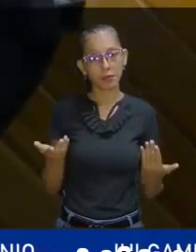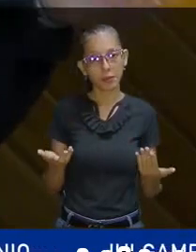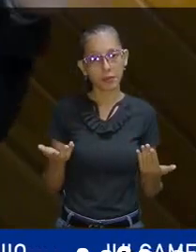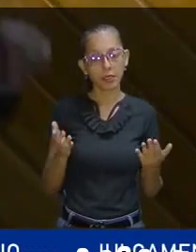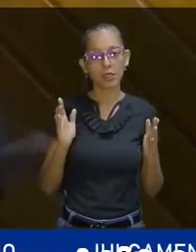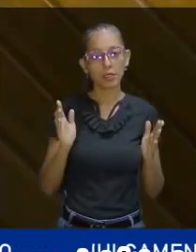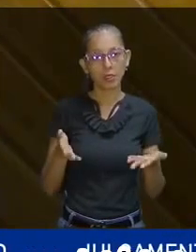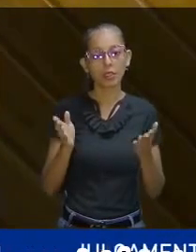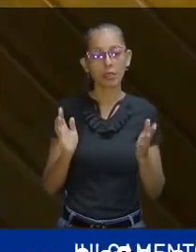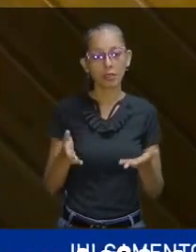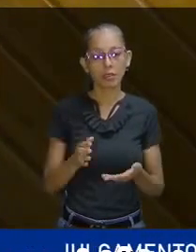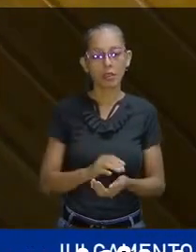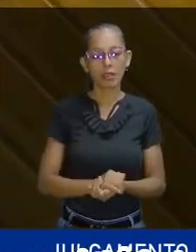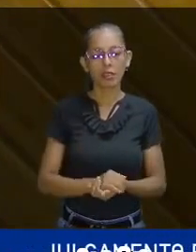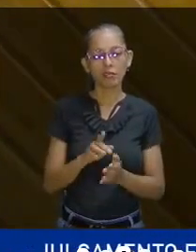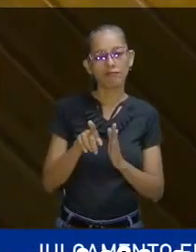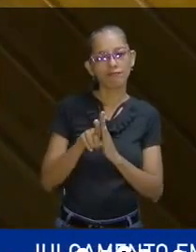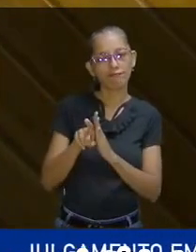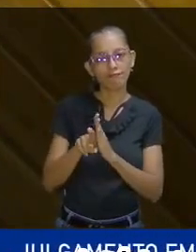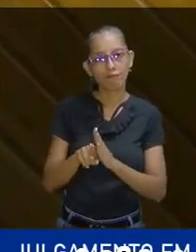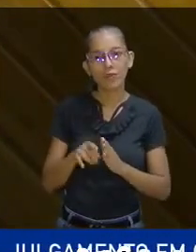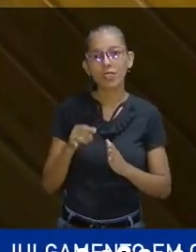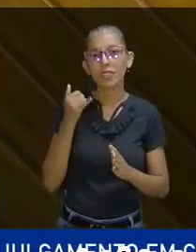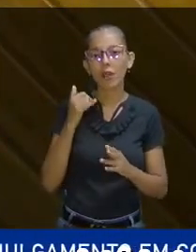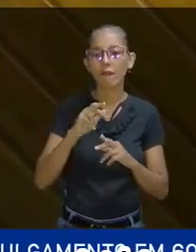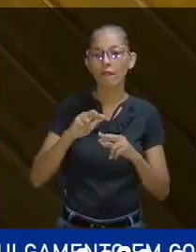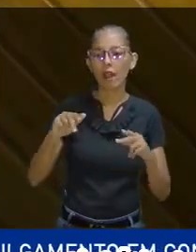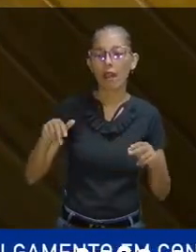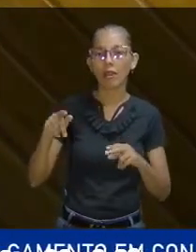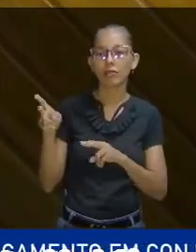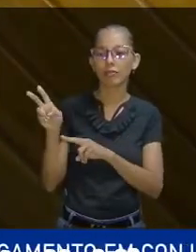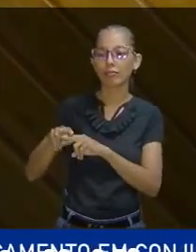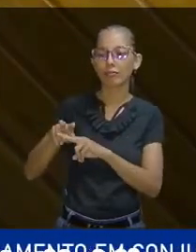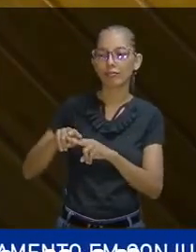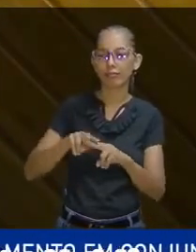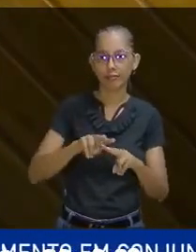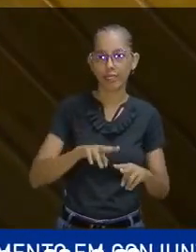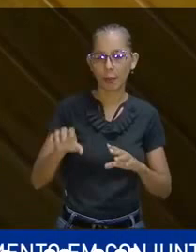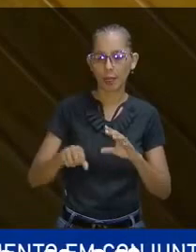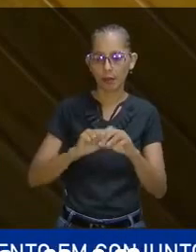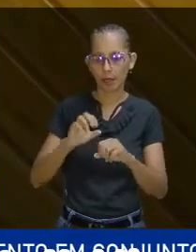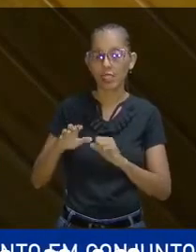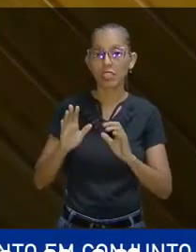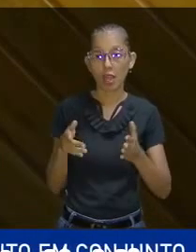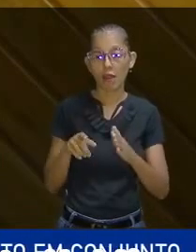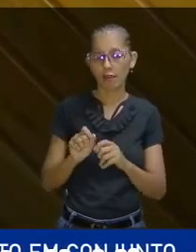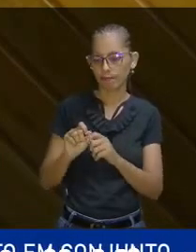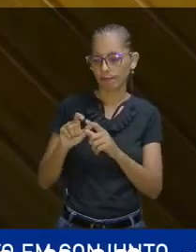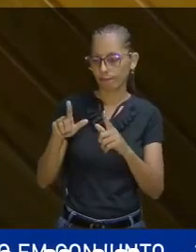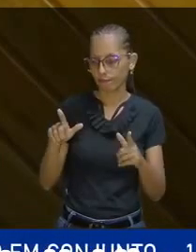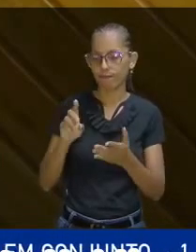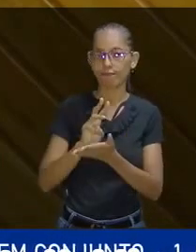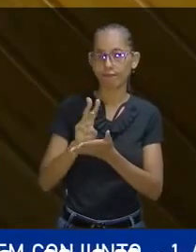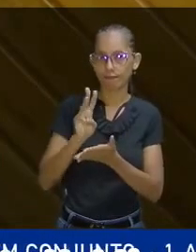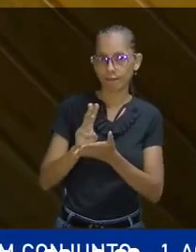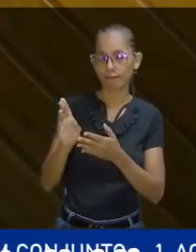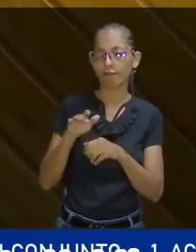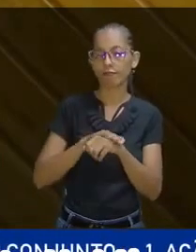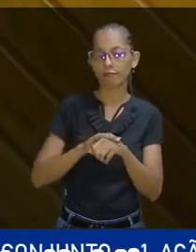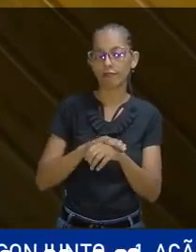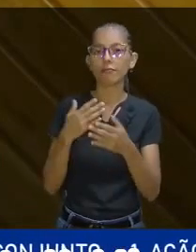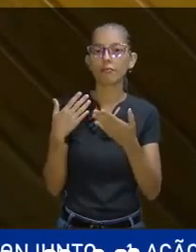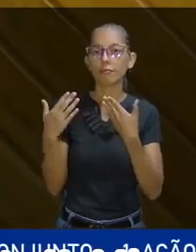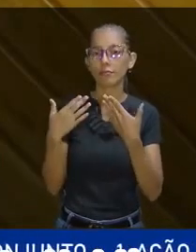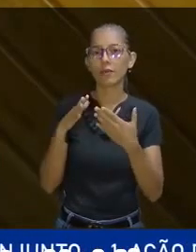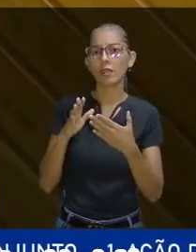relatório de análise dos celulares apreendidos, esse relatório ele traz textualmente que esses fatos eles se relacionam a